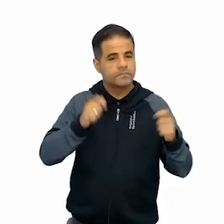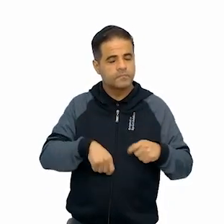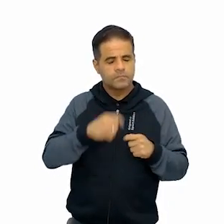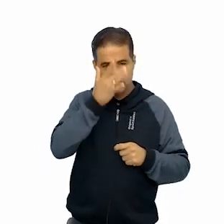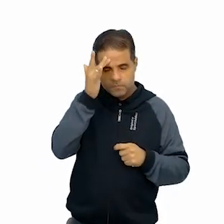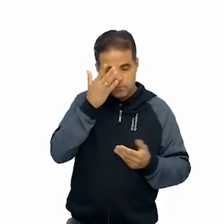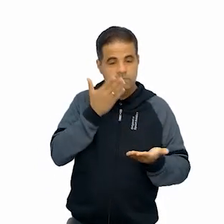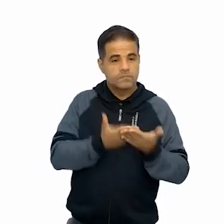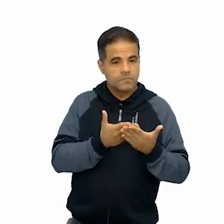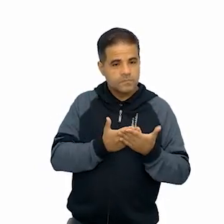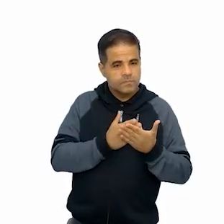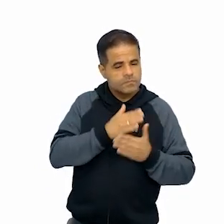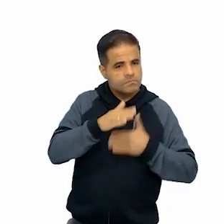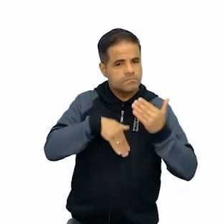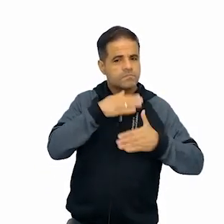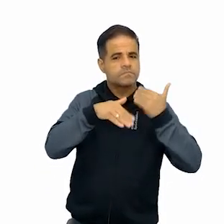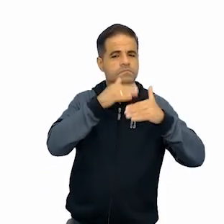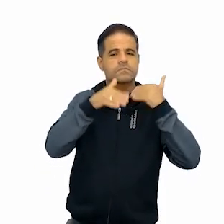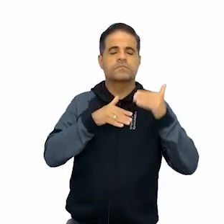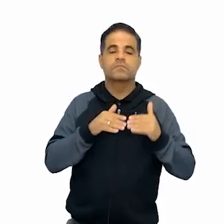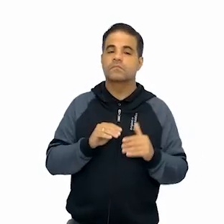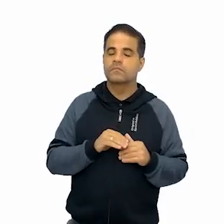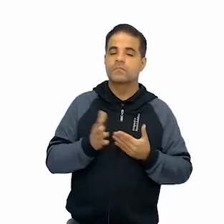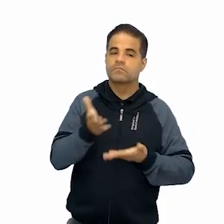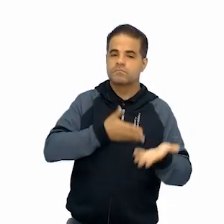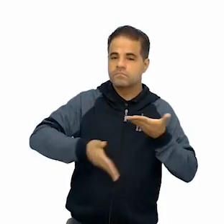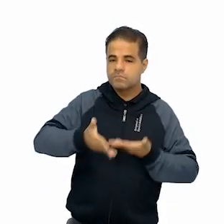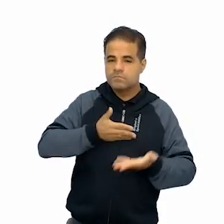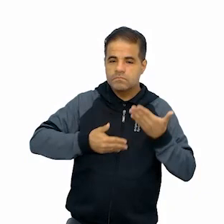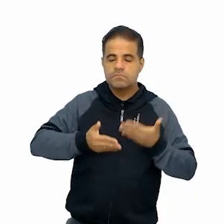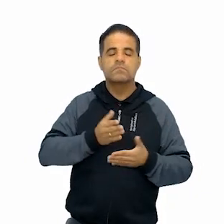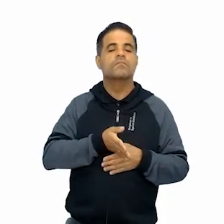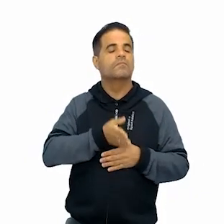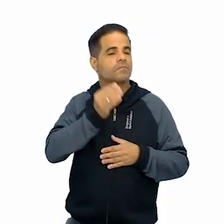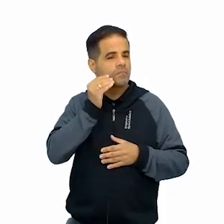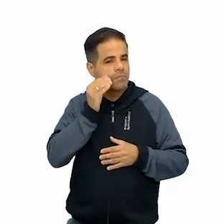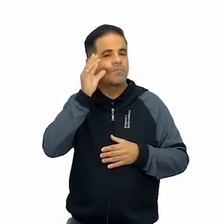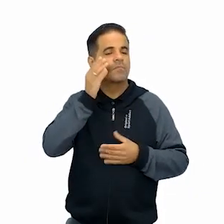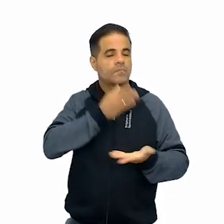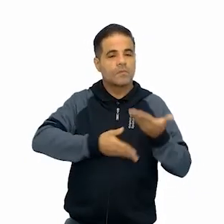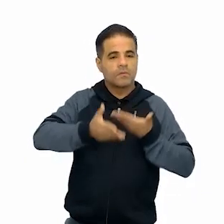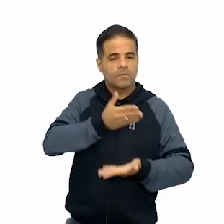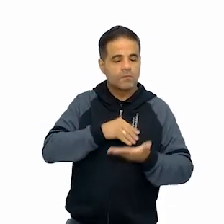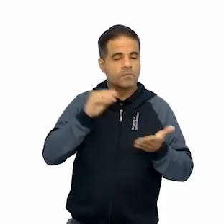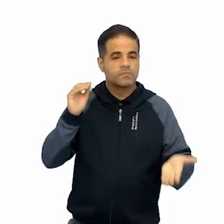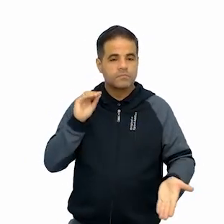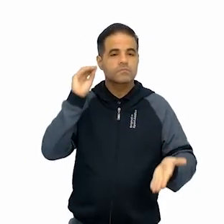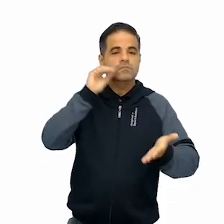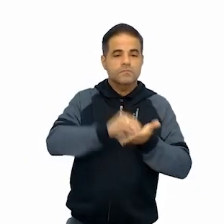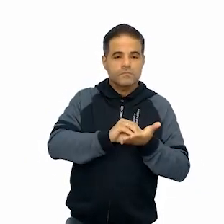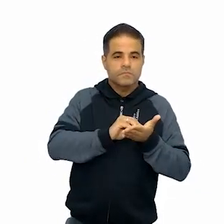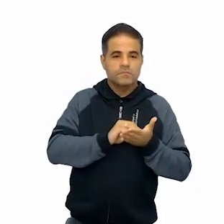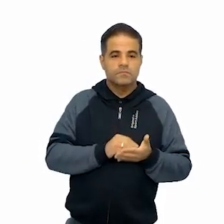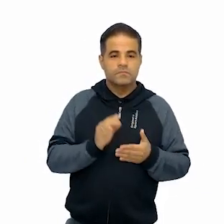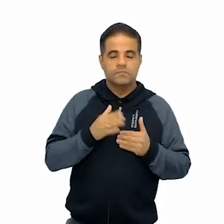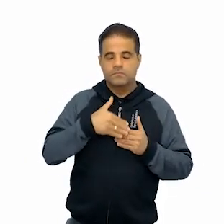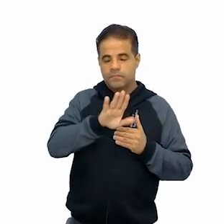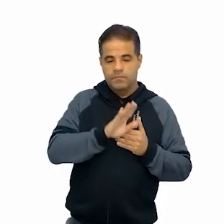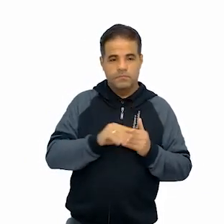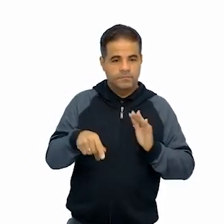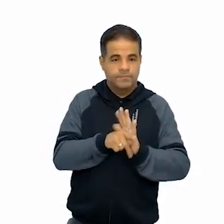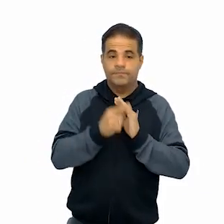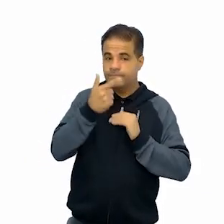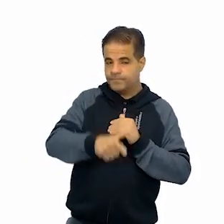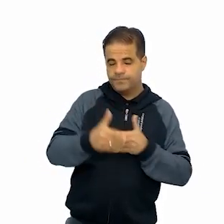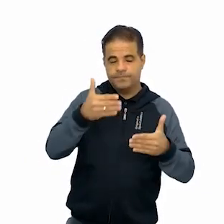mais avançado e outro menos avançado em relação aos conhecimentos sobre o sistema de escrita alfabético. E, no